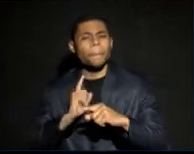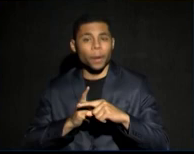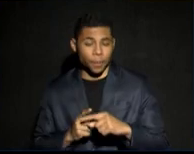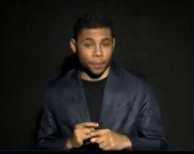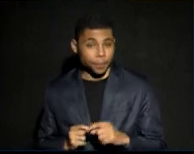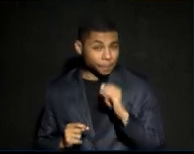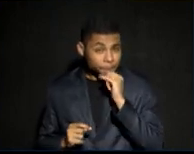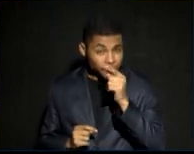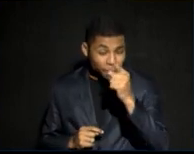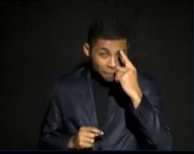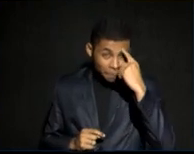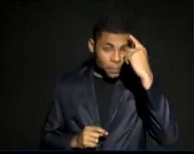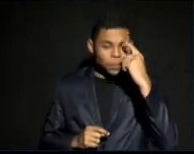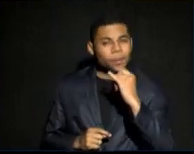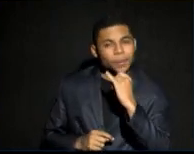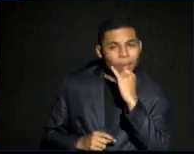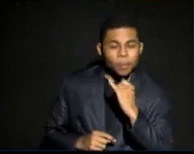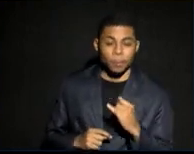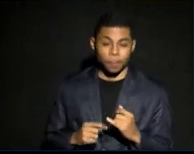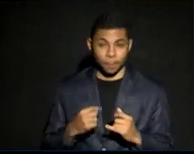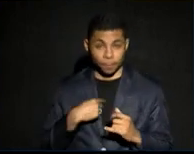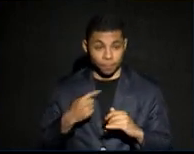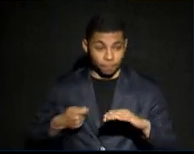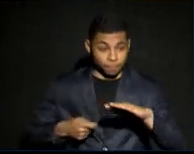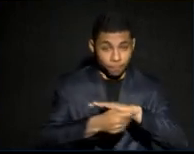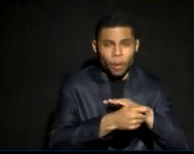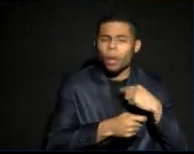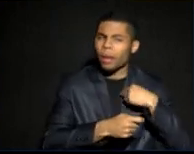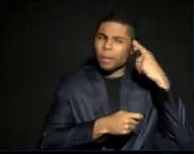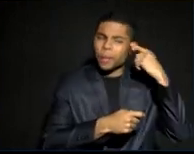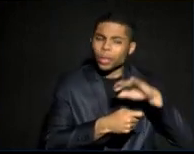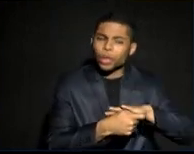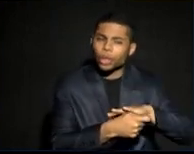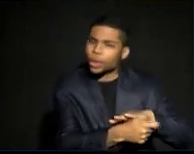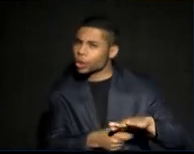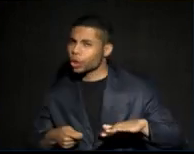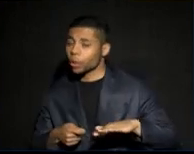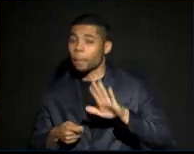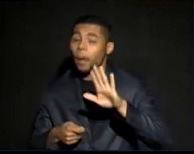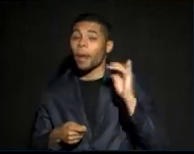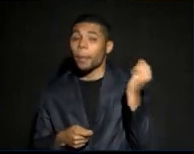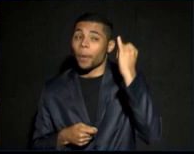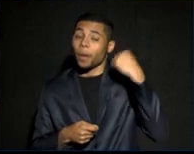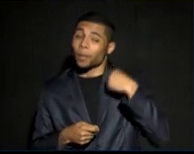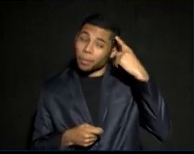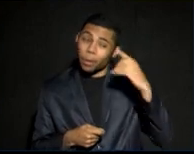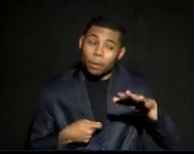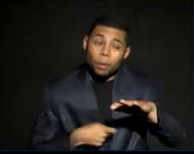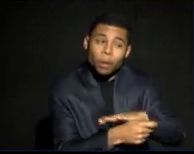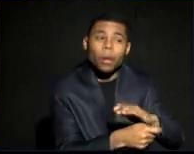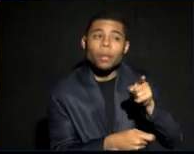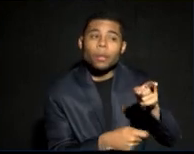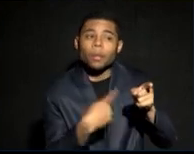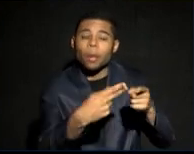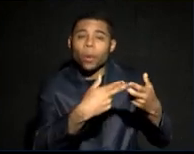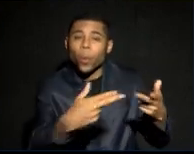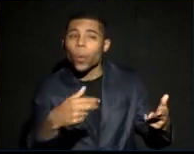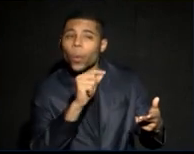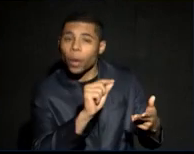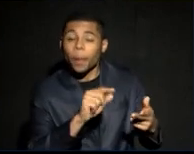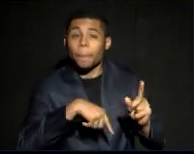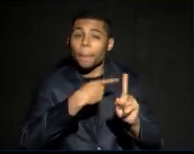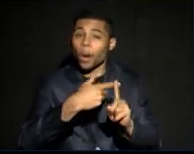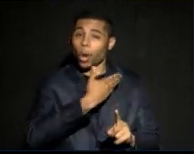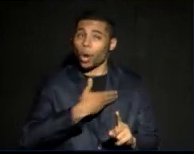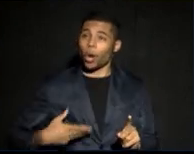para você pensar em fazer de um grande ativo é fundamental você saber as condições desse ativo e saber as condições do seu governo